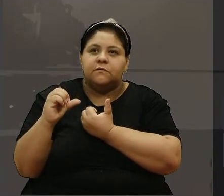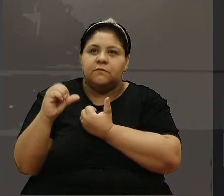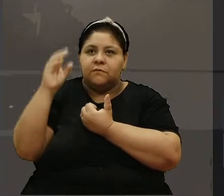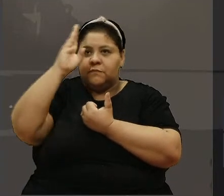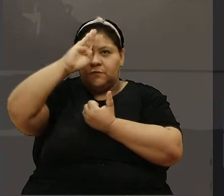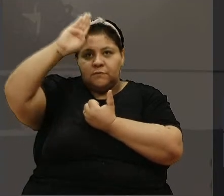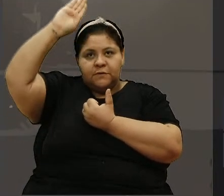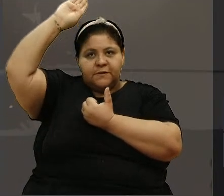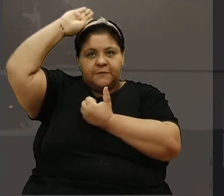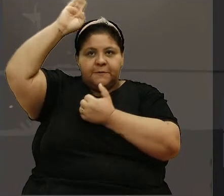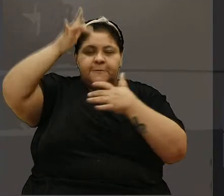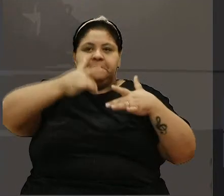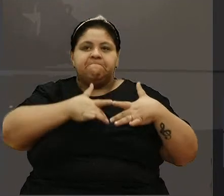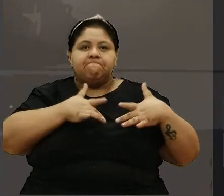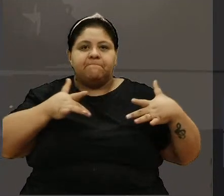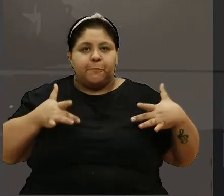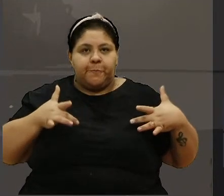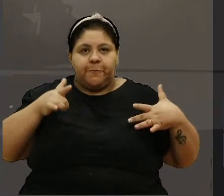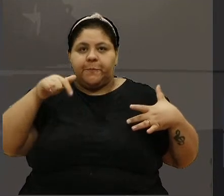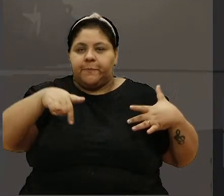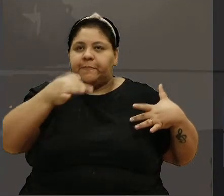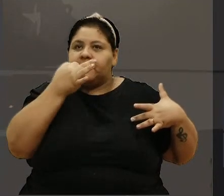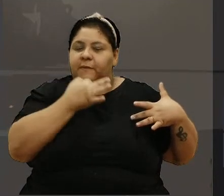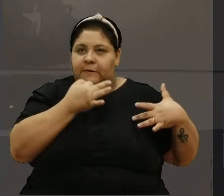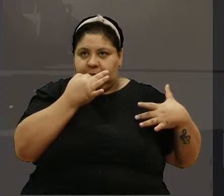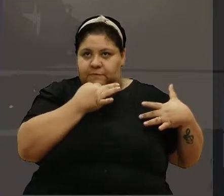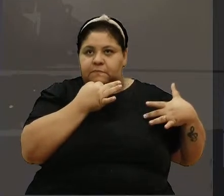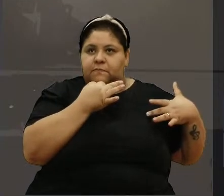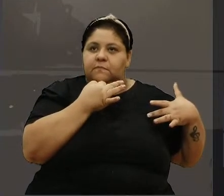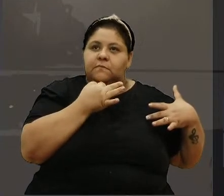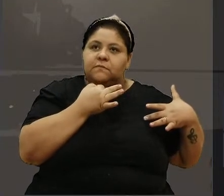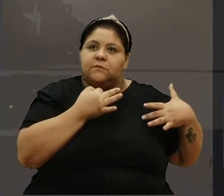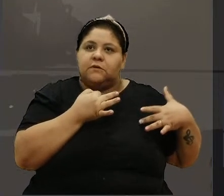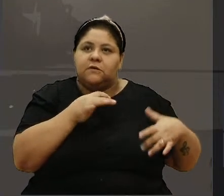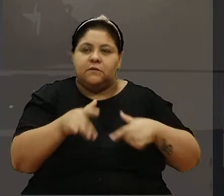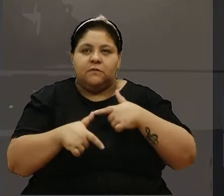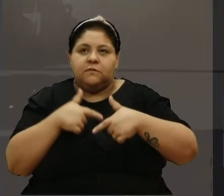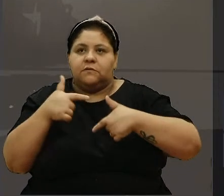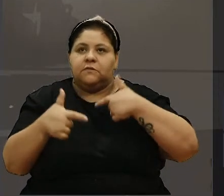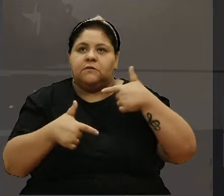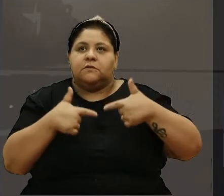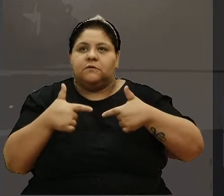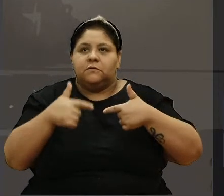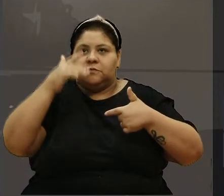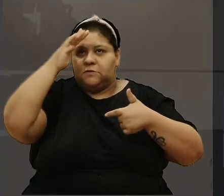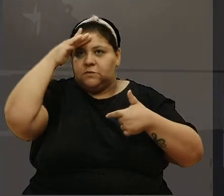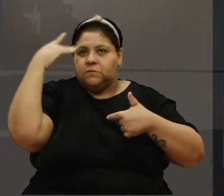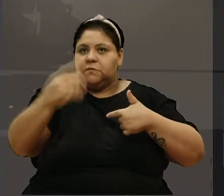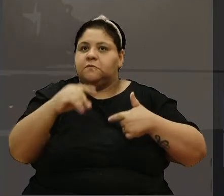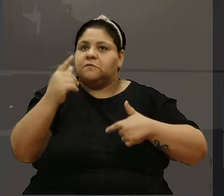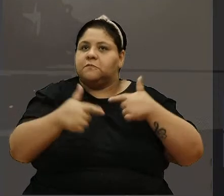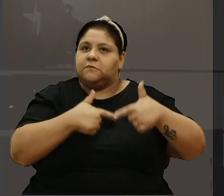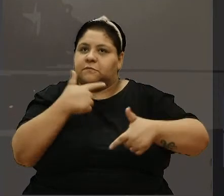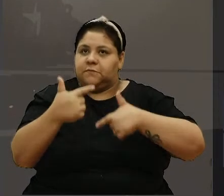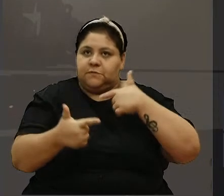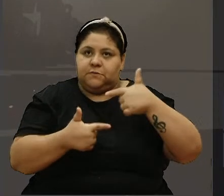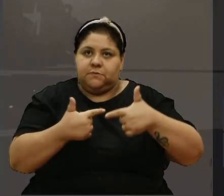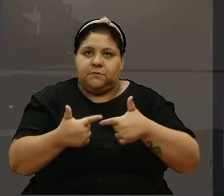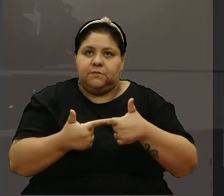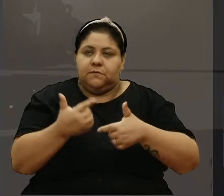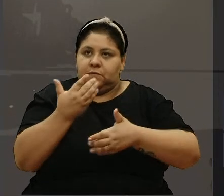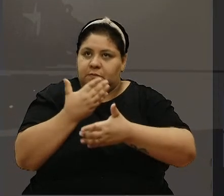bombeiros voluntários aqui de Caxias do Sul, que trabalharam incansavelmente, em